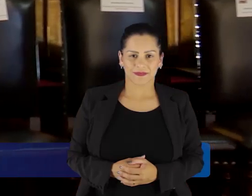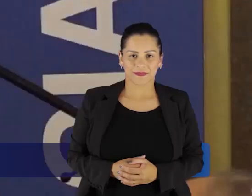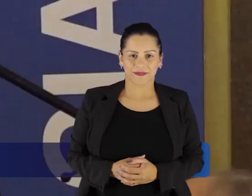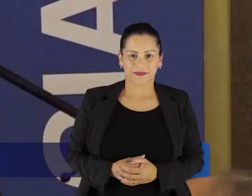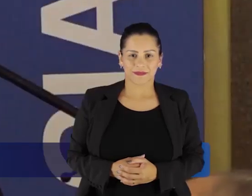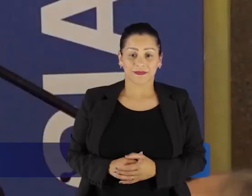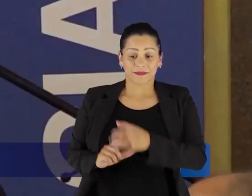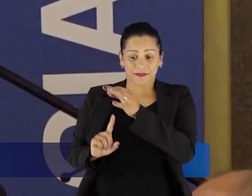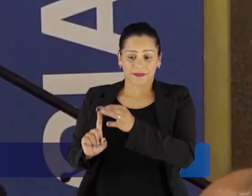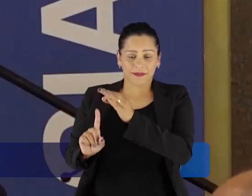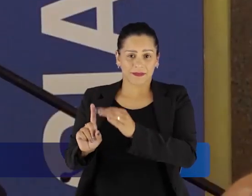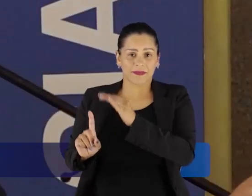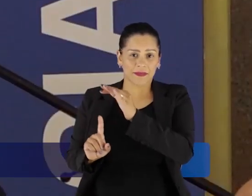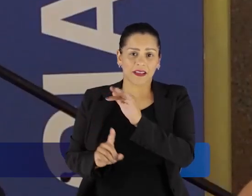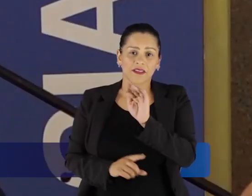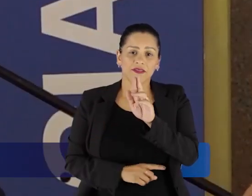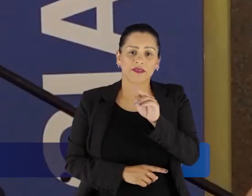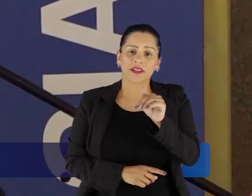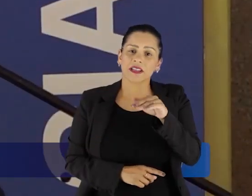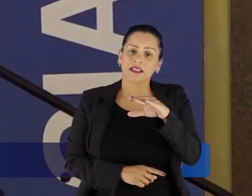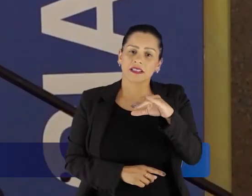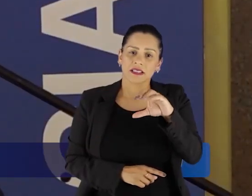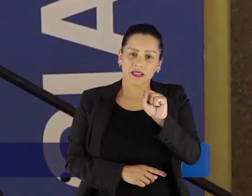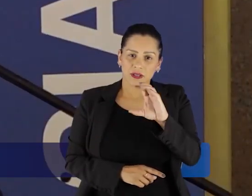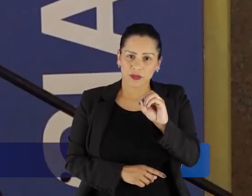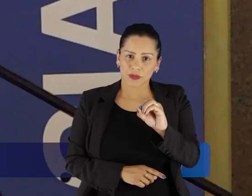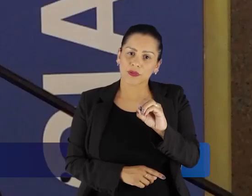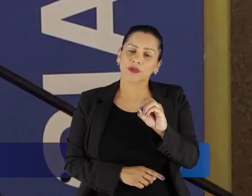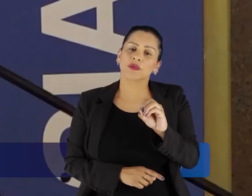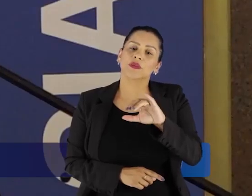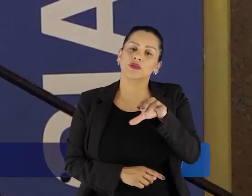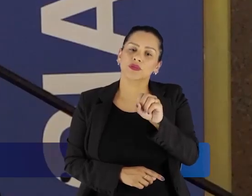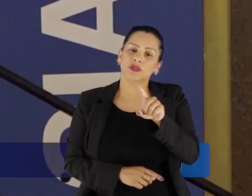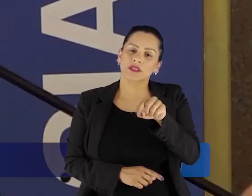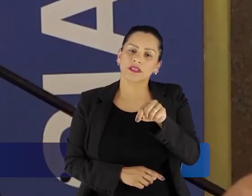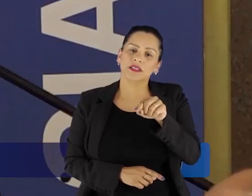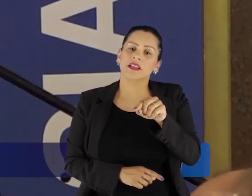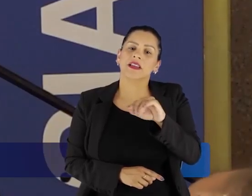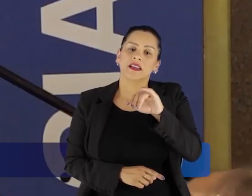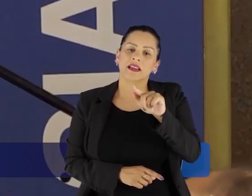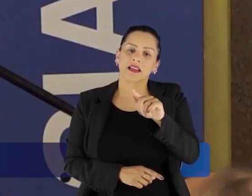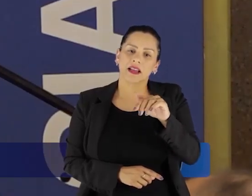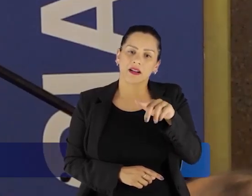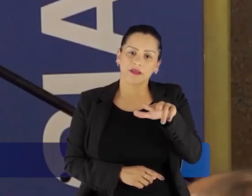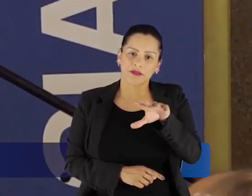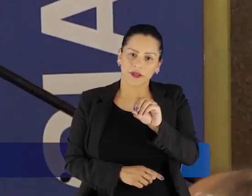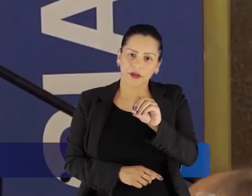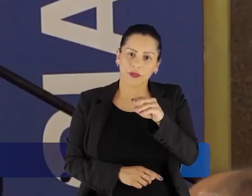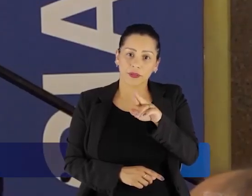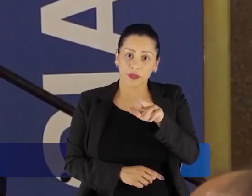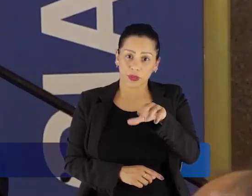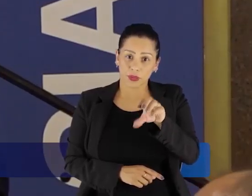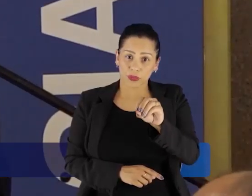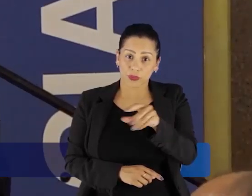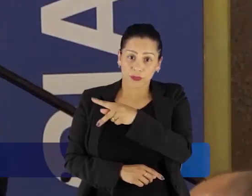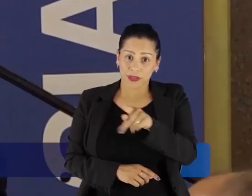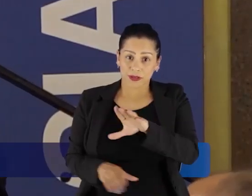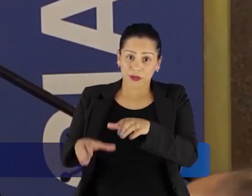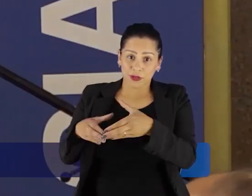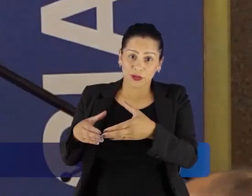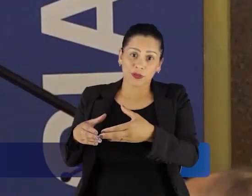O desembargador Francisco José Galvão Bruno presidente da seção de direito criminal do Tribunal de Justiça do Estado de São